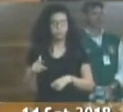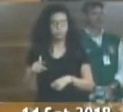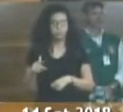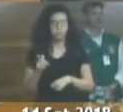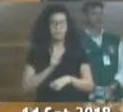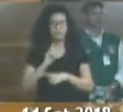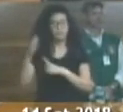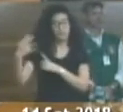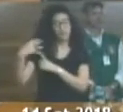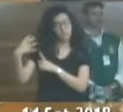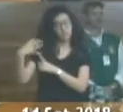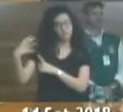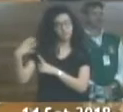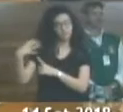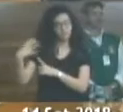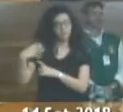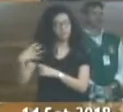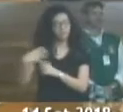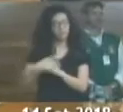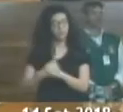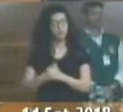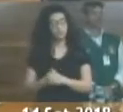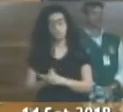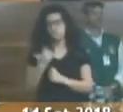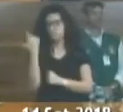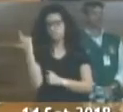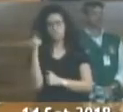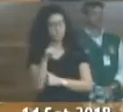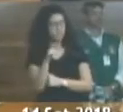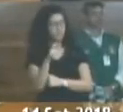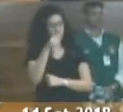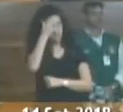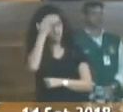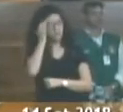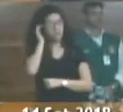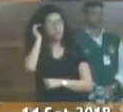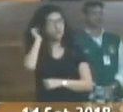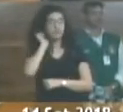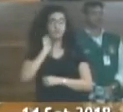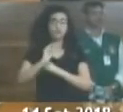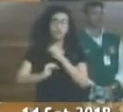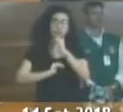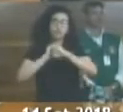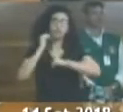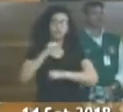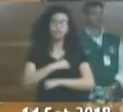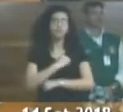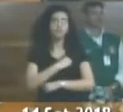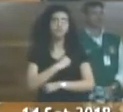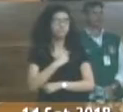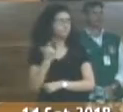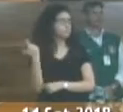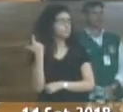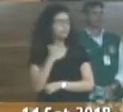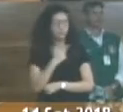ameaças externas, né, de forma que elas não conseguem desenvolver o seu modo de vida, não